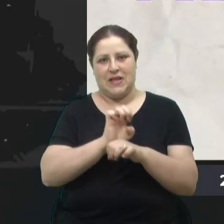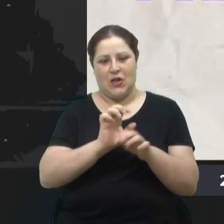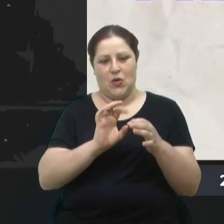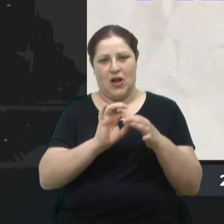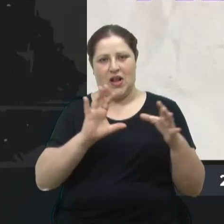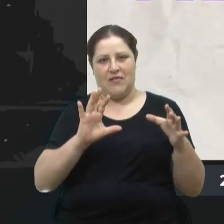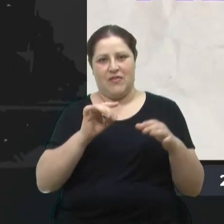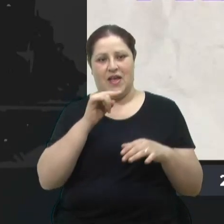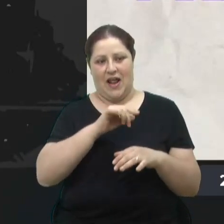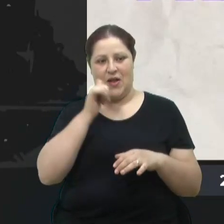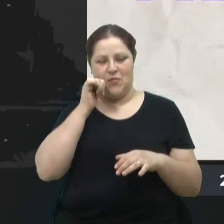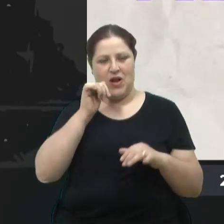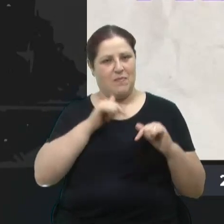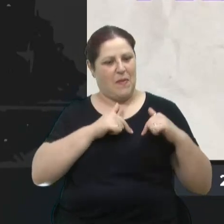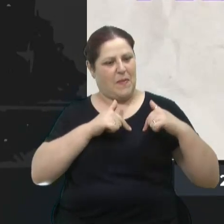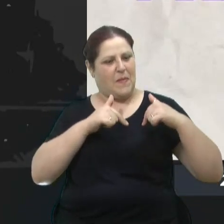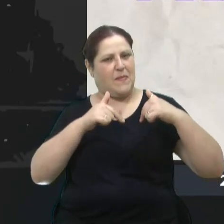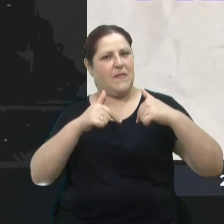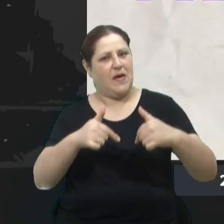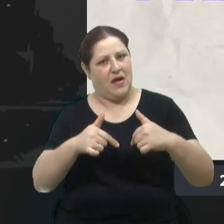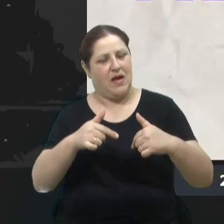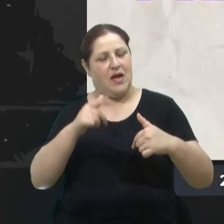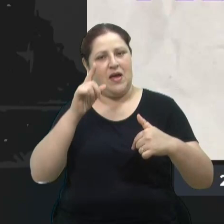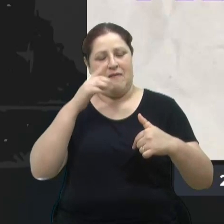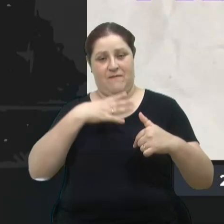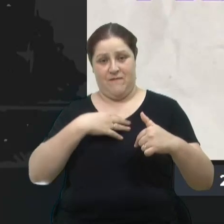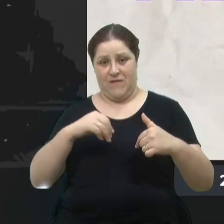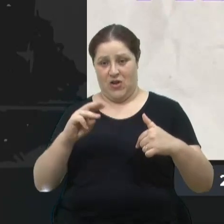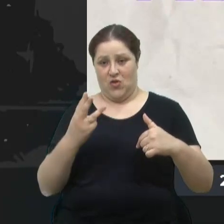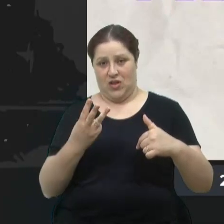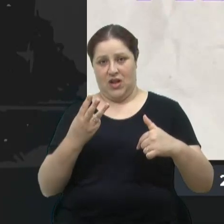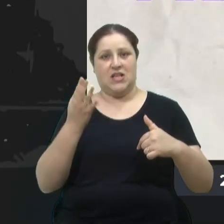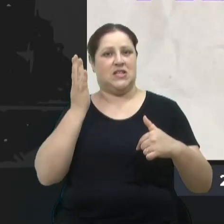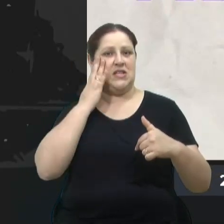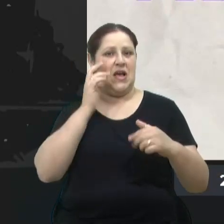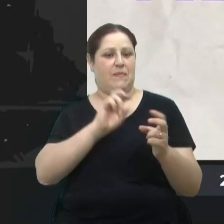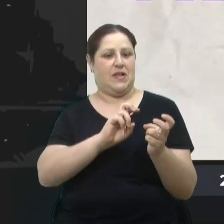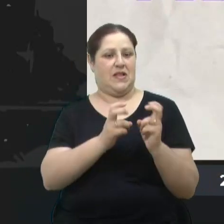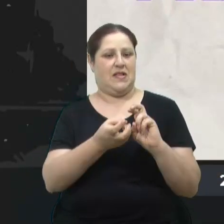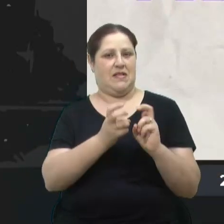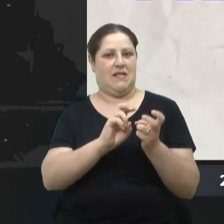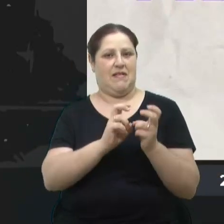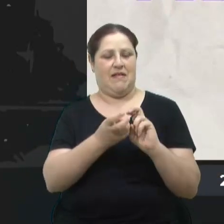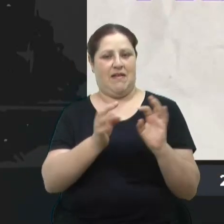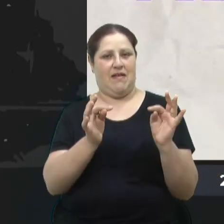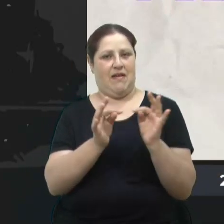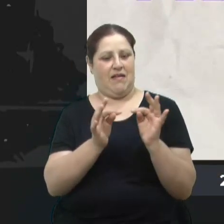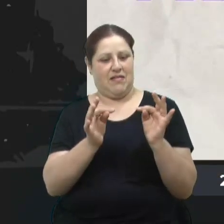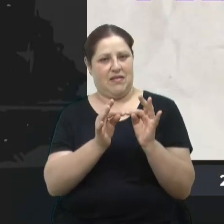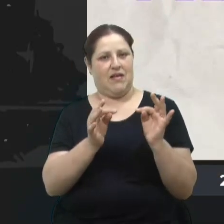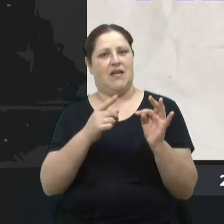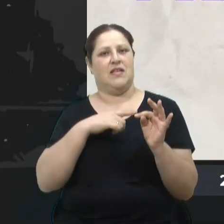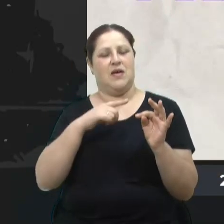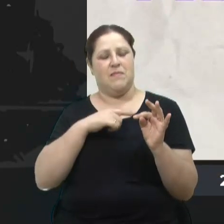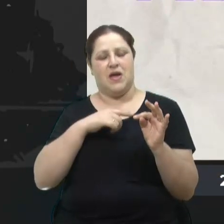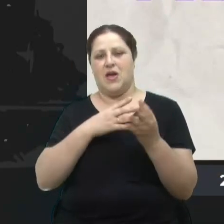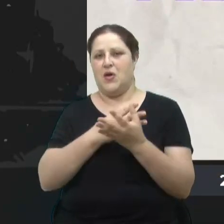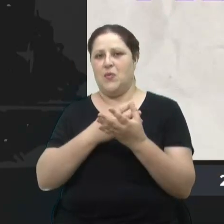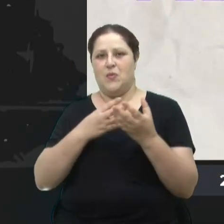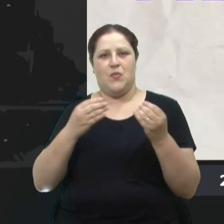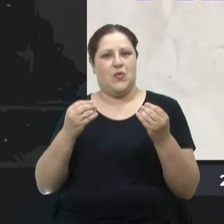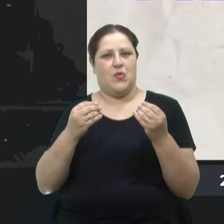de 3 filhos, ela dominava a técnica da capoeira e lutou muito com outras 30